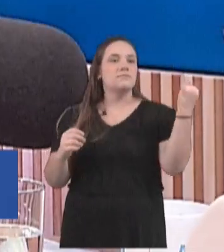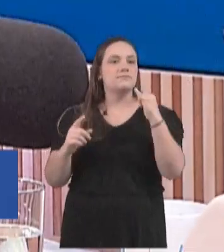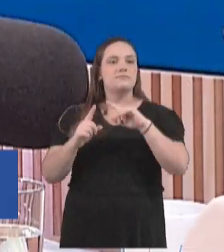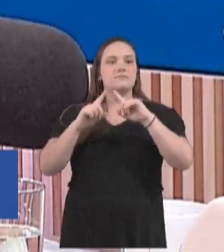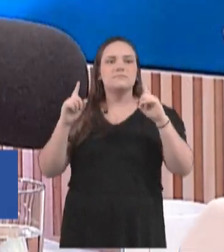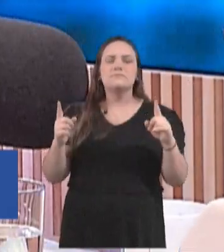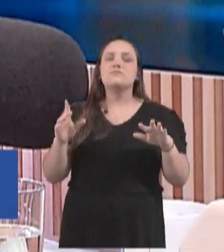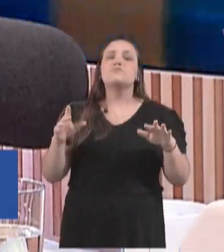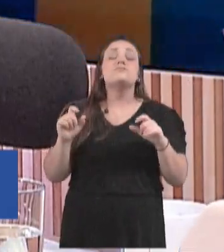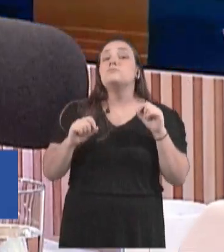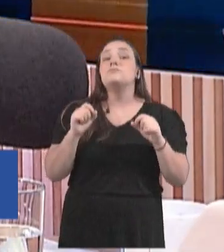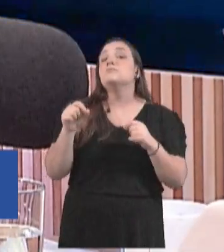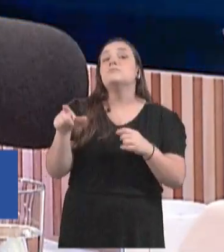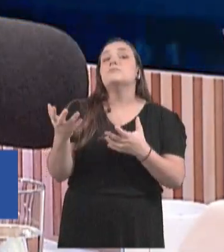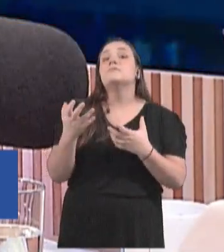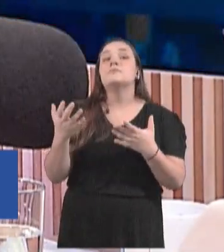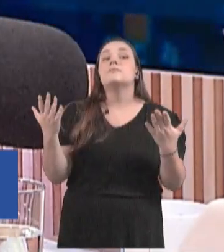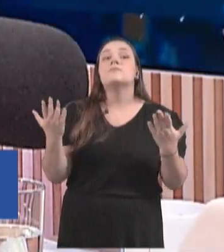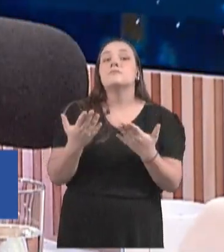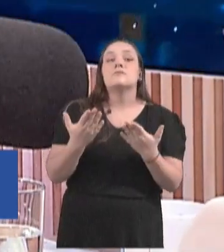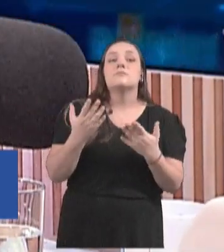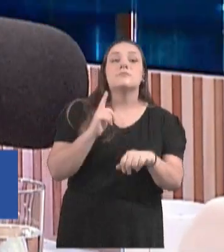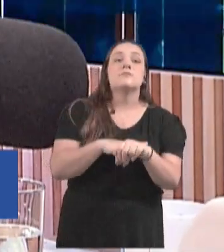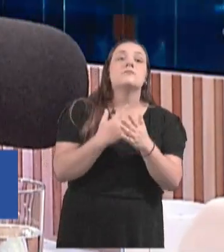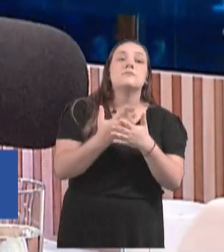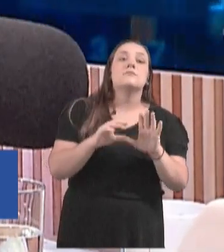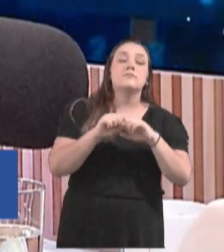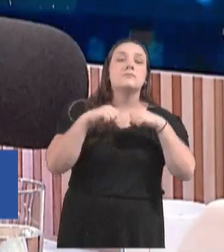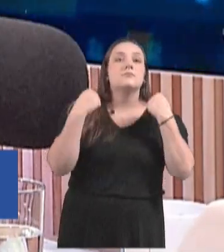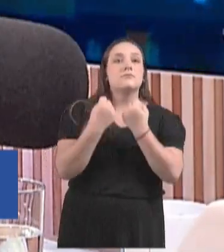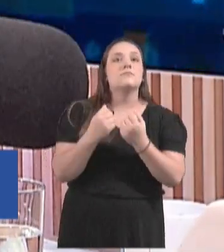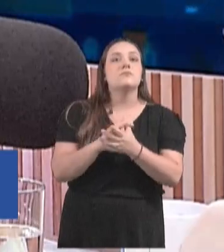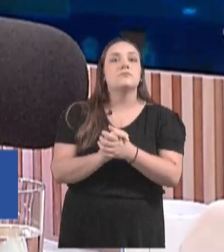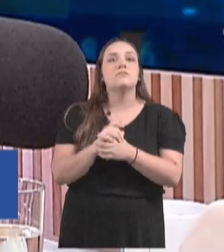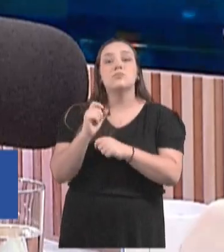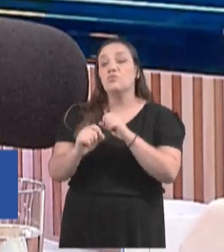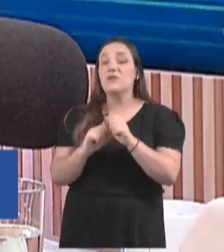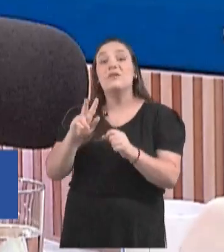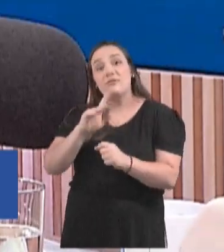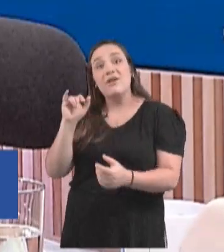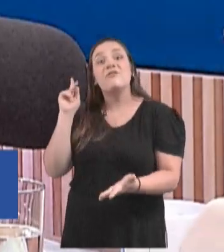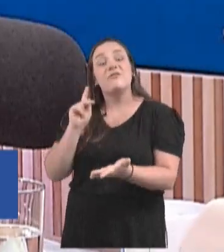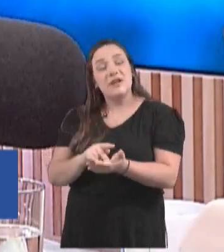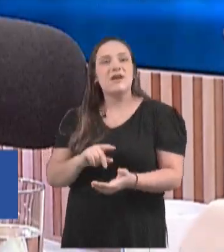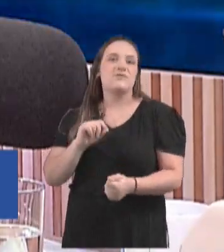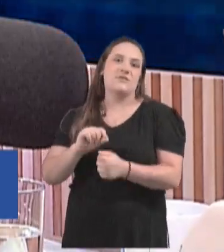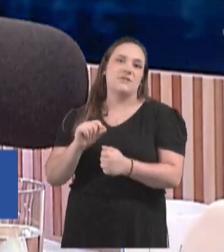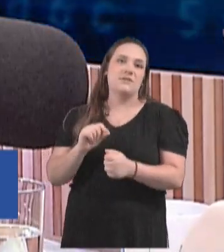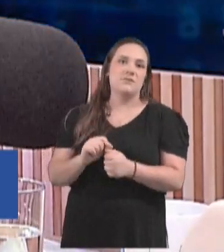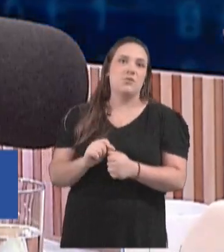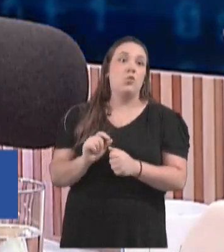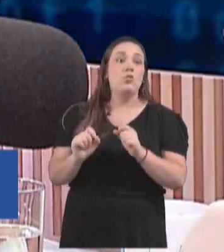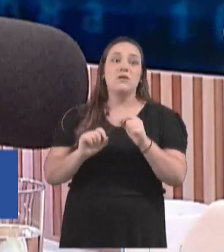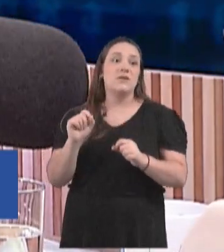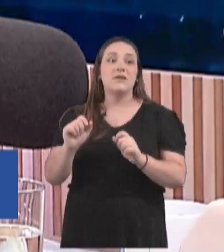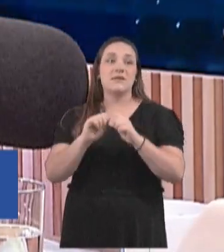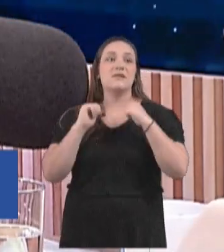Mas qual que é a expectativa de vocês após esse evento, assim, chegar na ponta? depender da Casa de